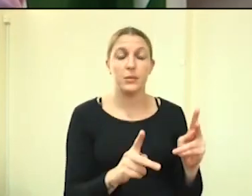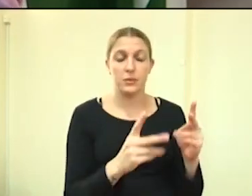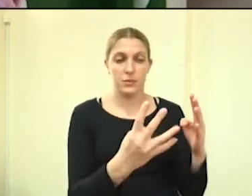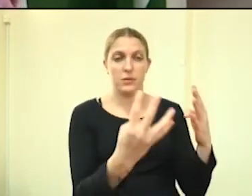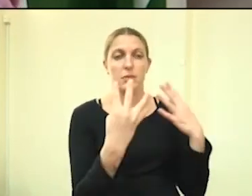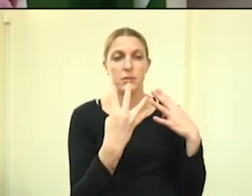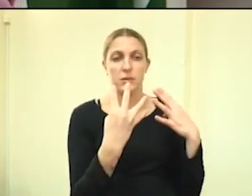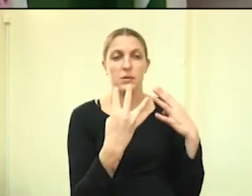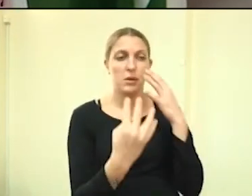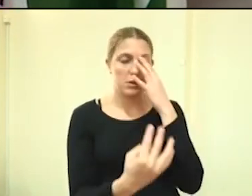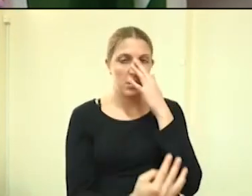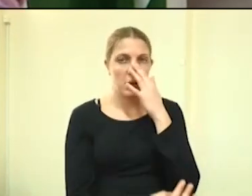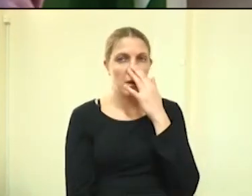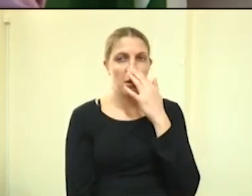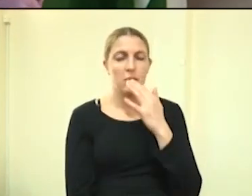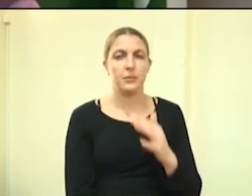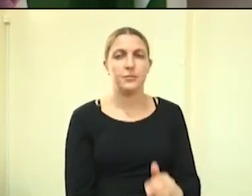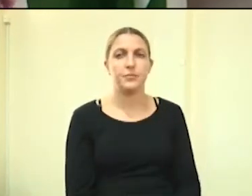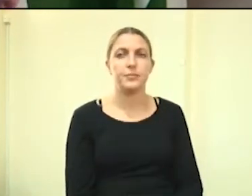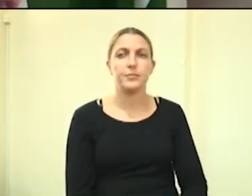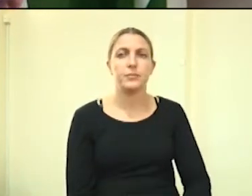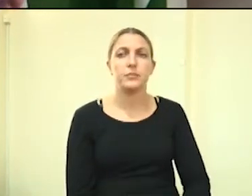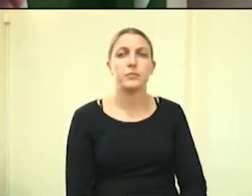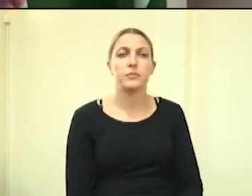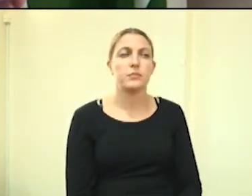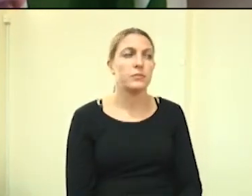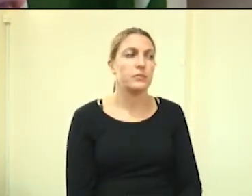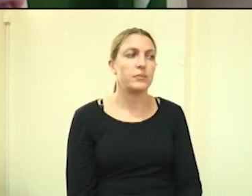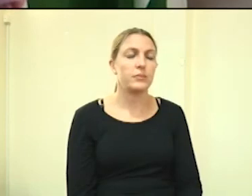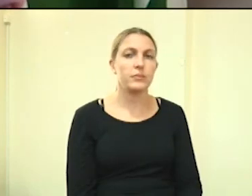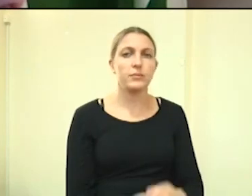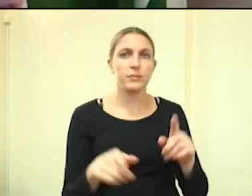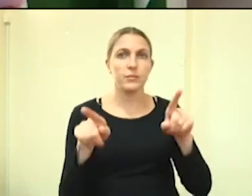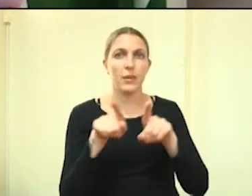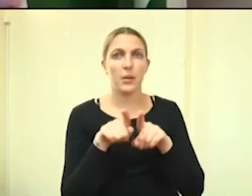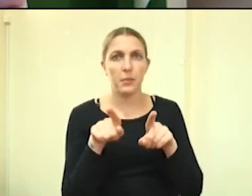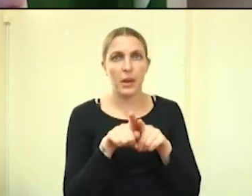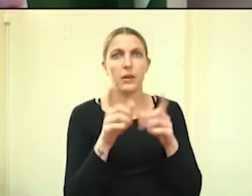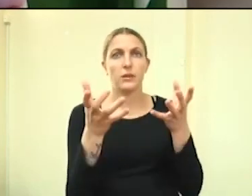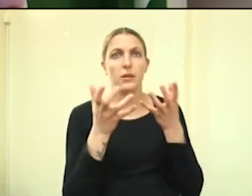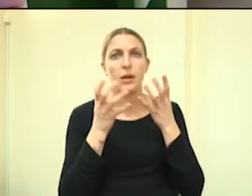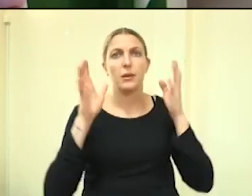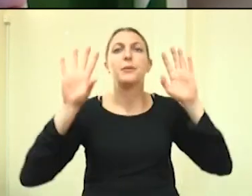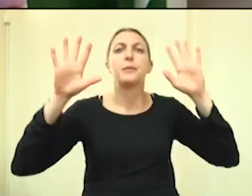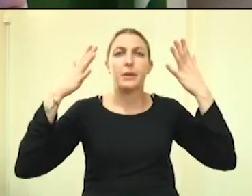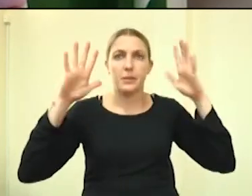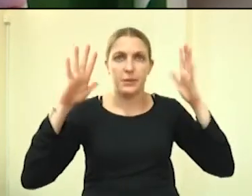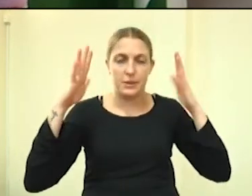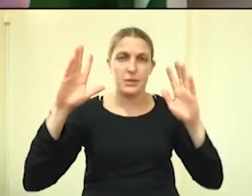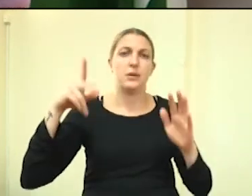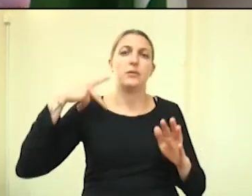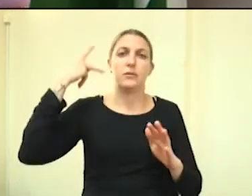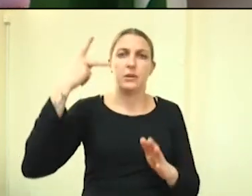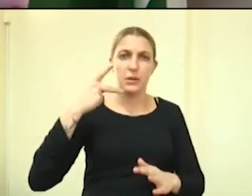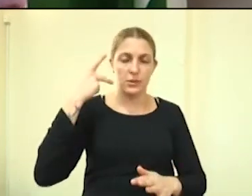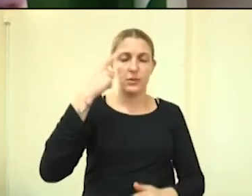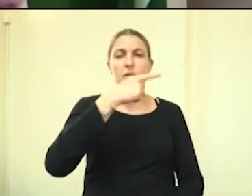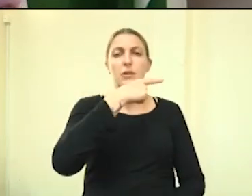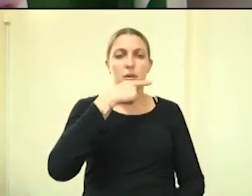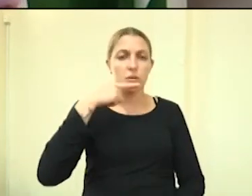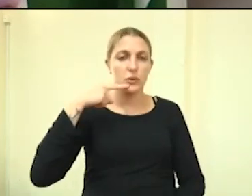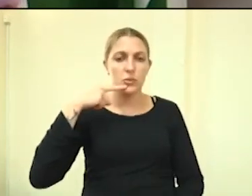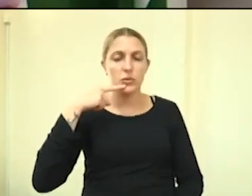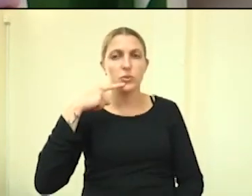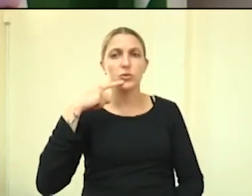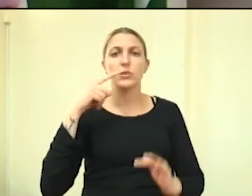nos assistem, enfim, também quero parabenizar o vereador Araújo e todos os demais vereadores que entraram